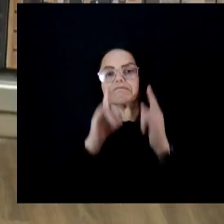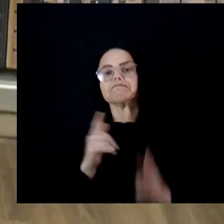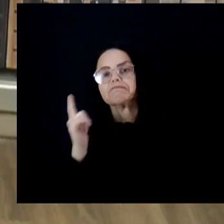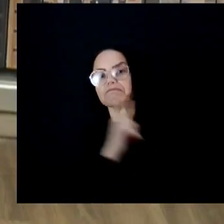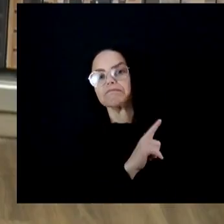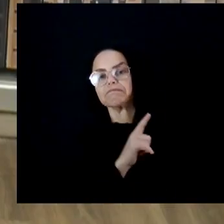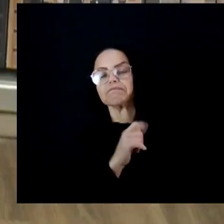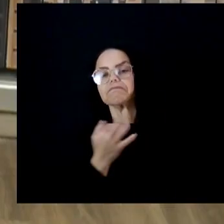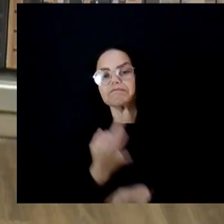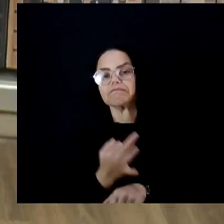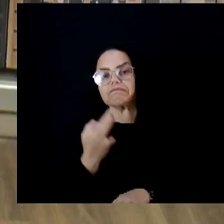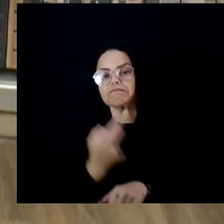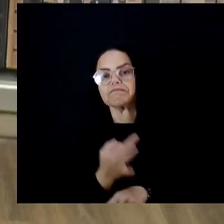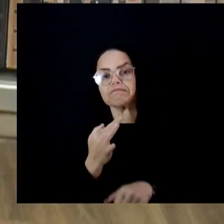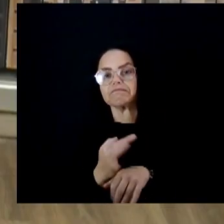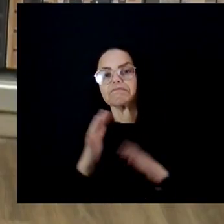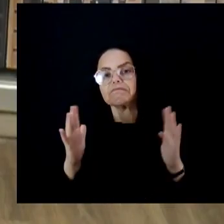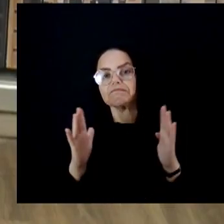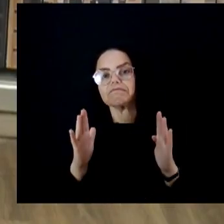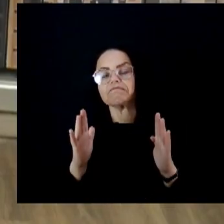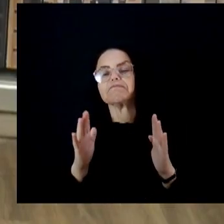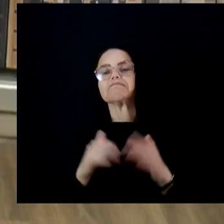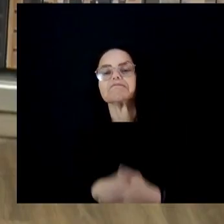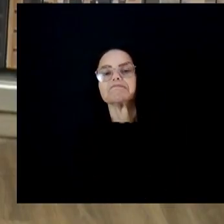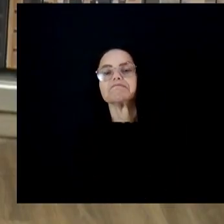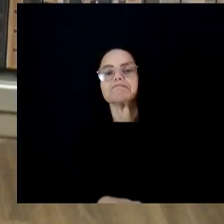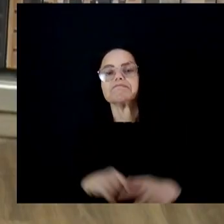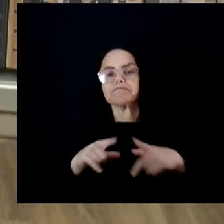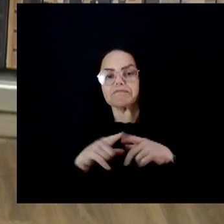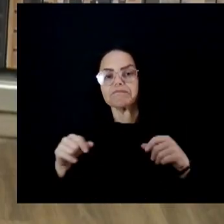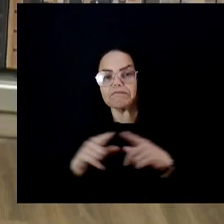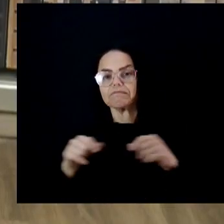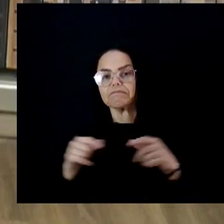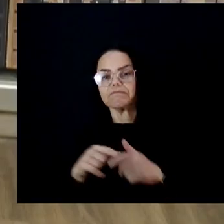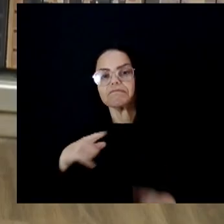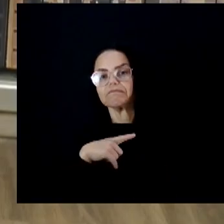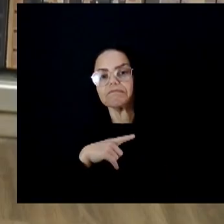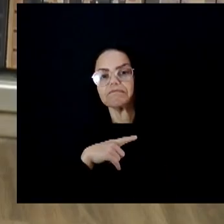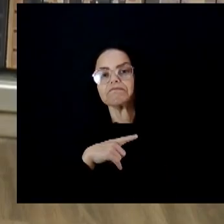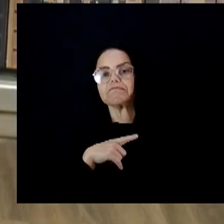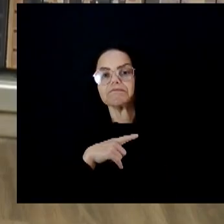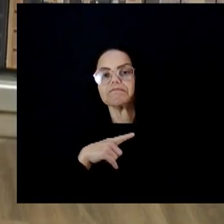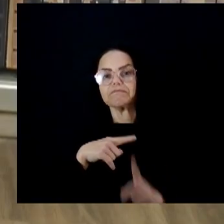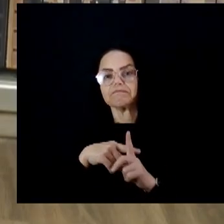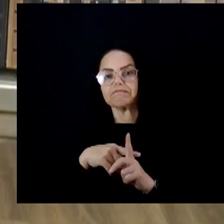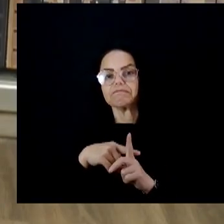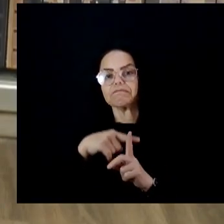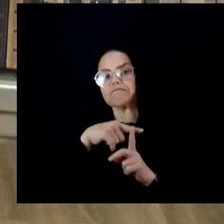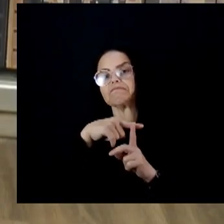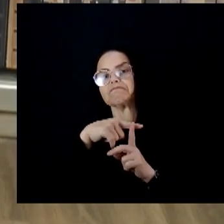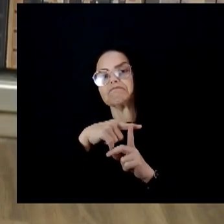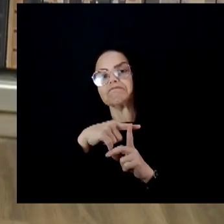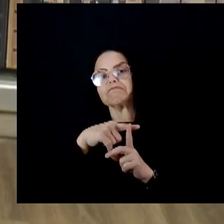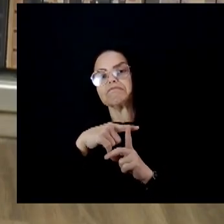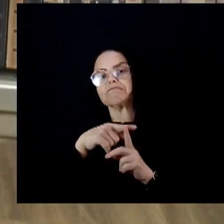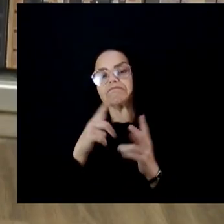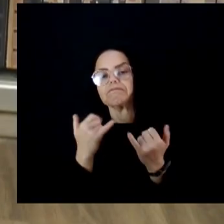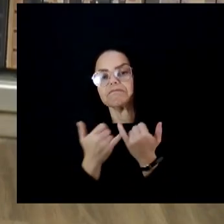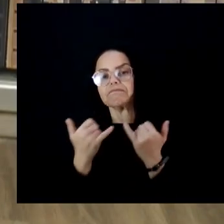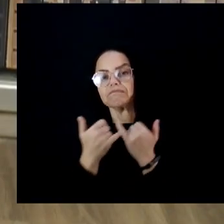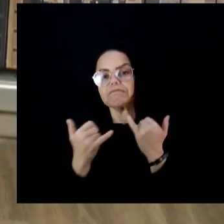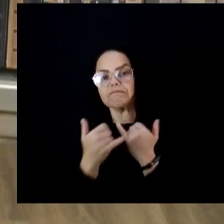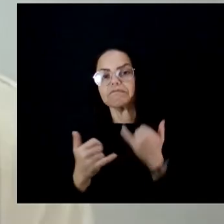abalos, como é o caso do Japão, por exemplo. O Japão teve uma magnitude ali vamos dizer, similar ao que teve na